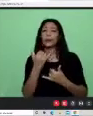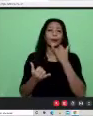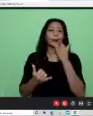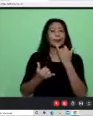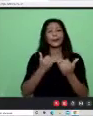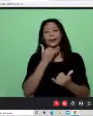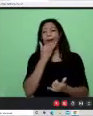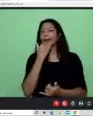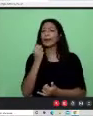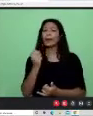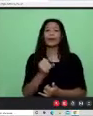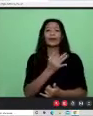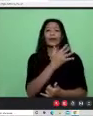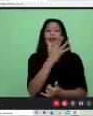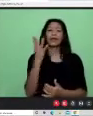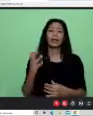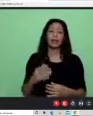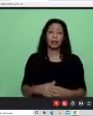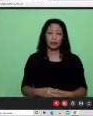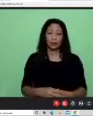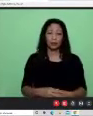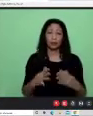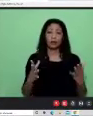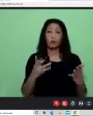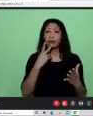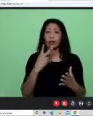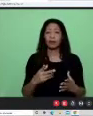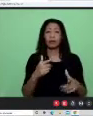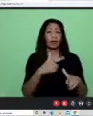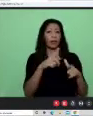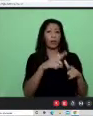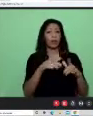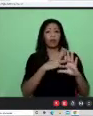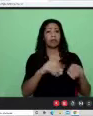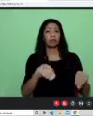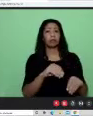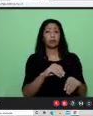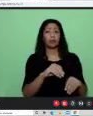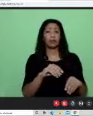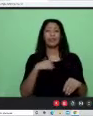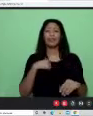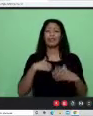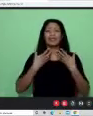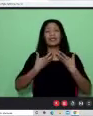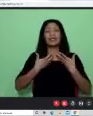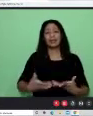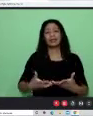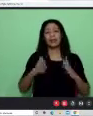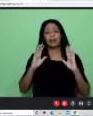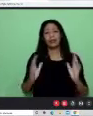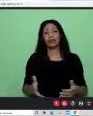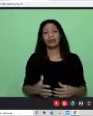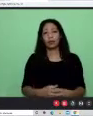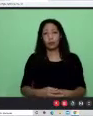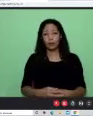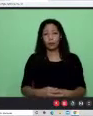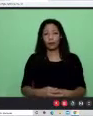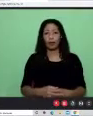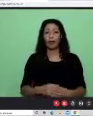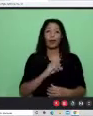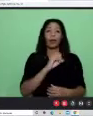uma desculpa atrás da outra para não resolver as questões do nosso município, e a gente está cansado disso. Porque se uma licitação, se